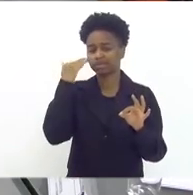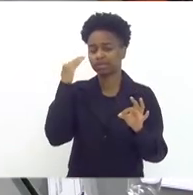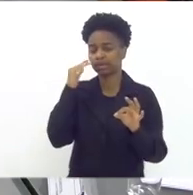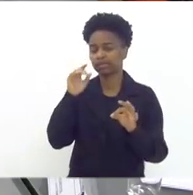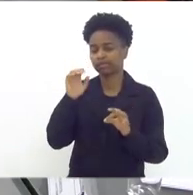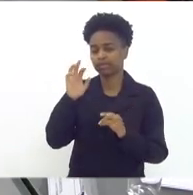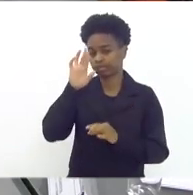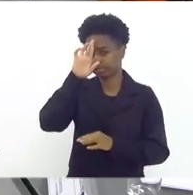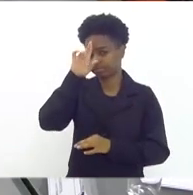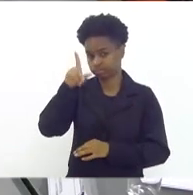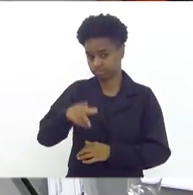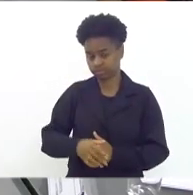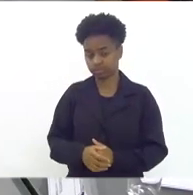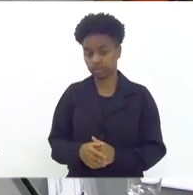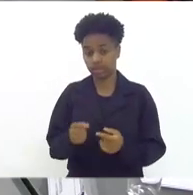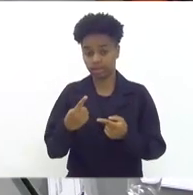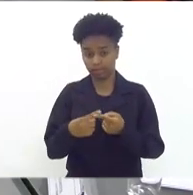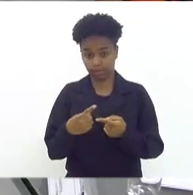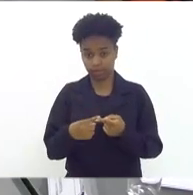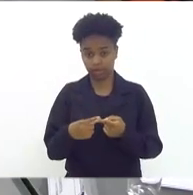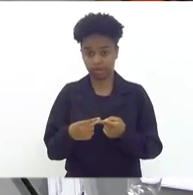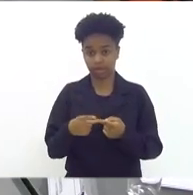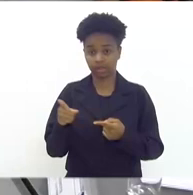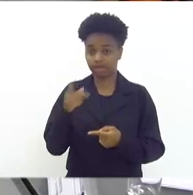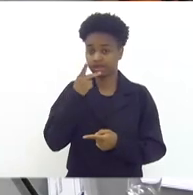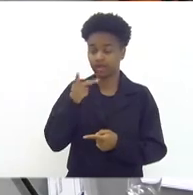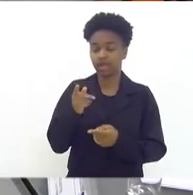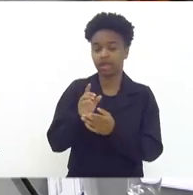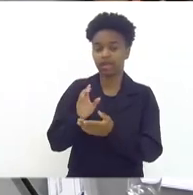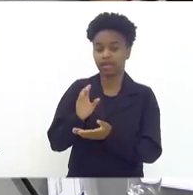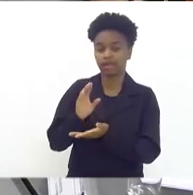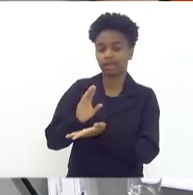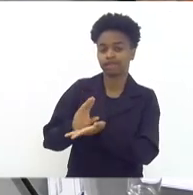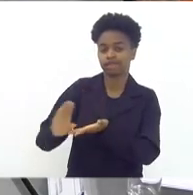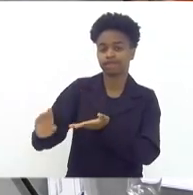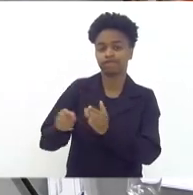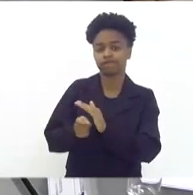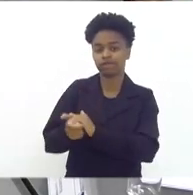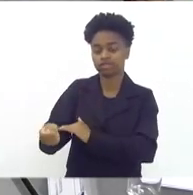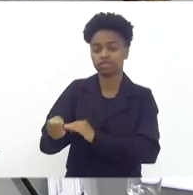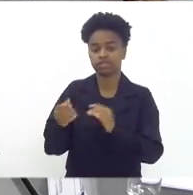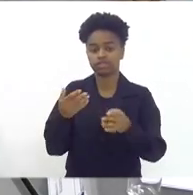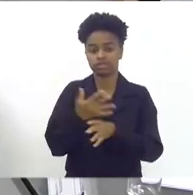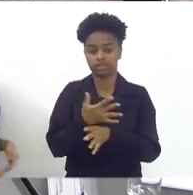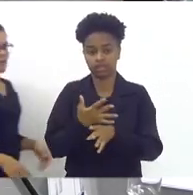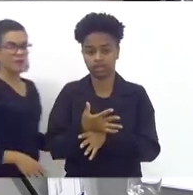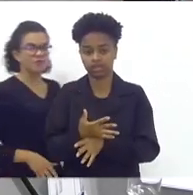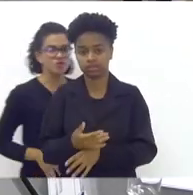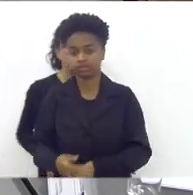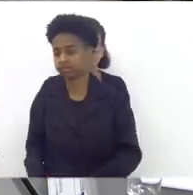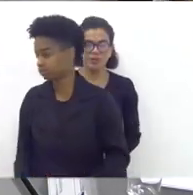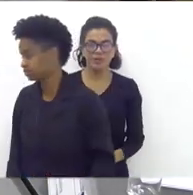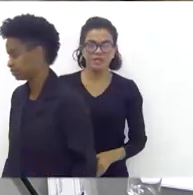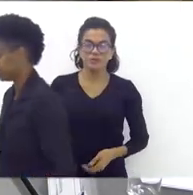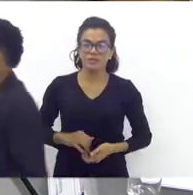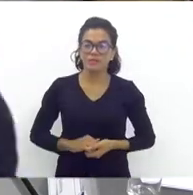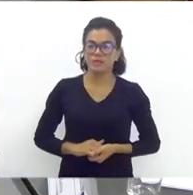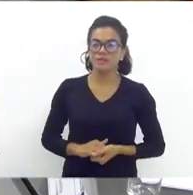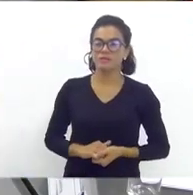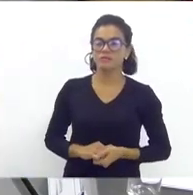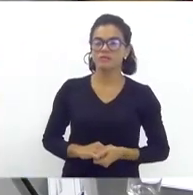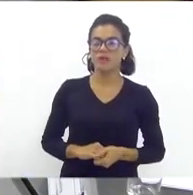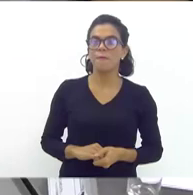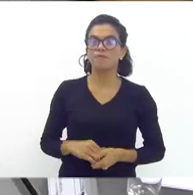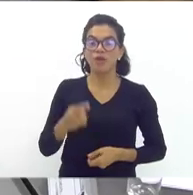fala que a funcionária vai fazer um investimento e tal cidade às vezes é investimento do dinheiro da concessionária é só bom